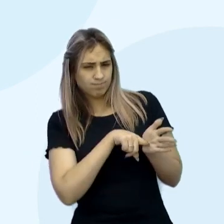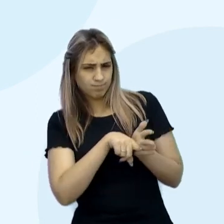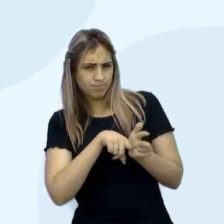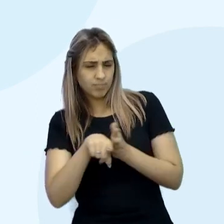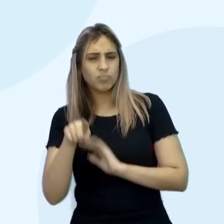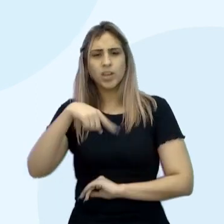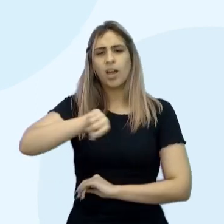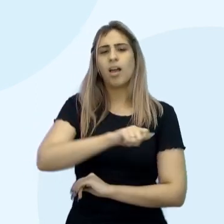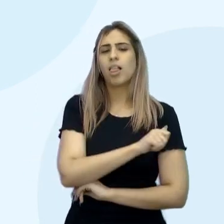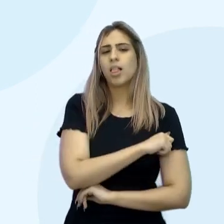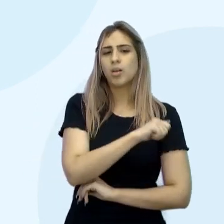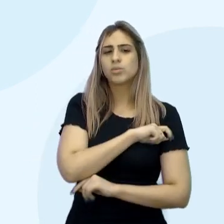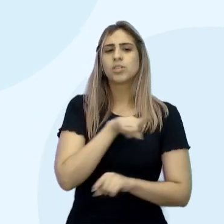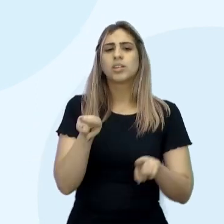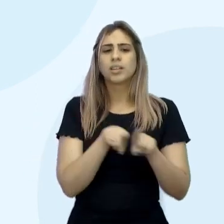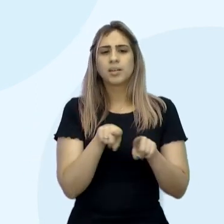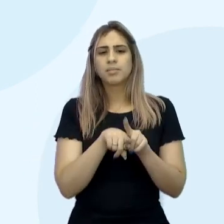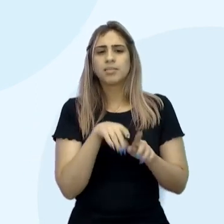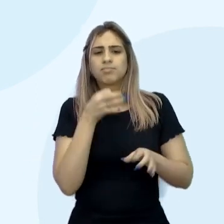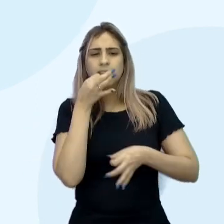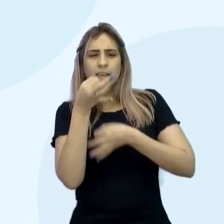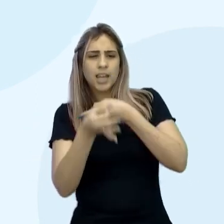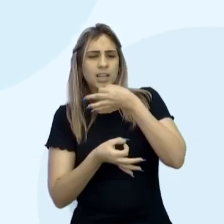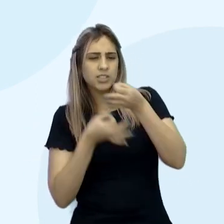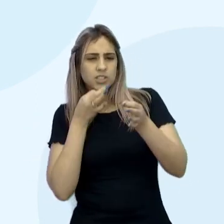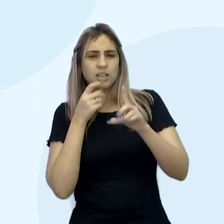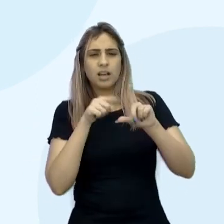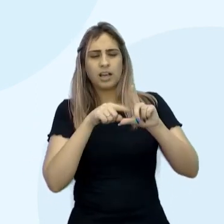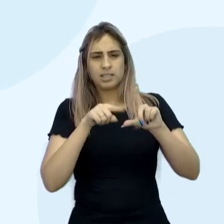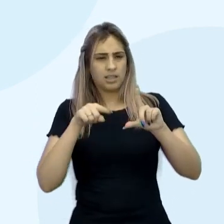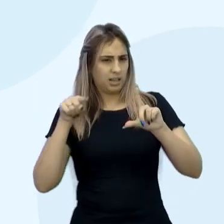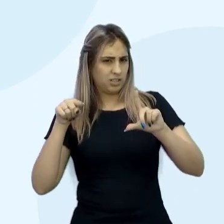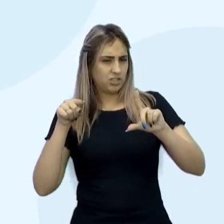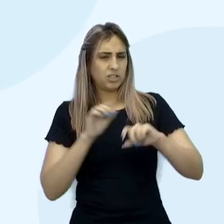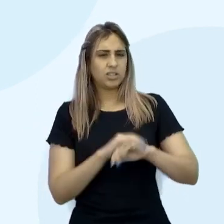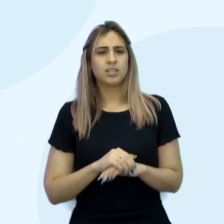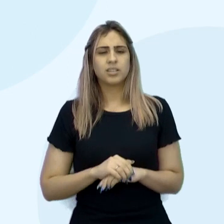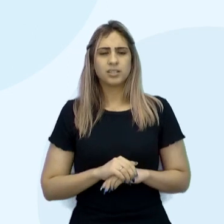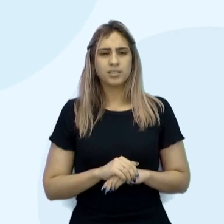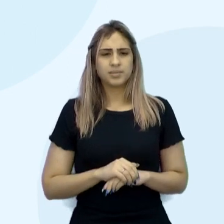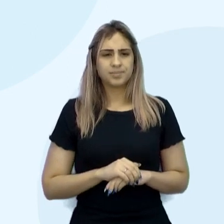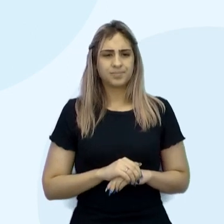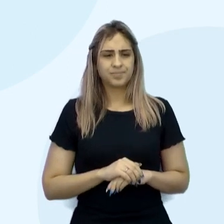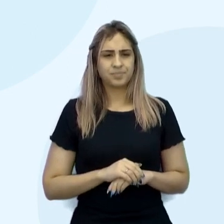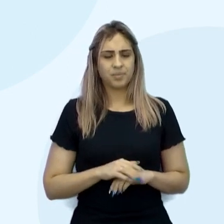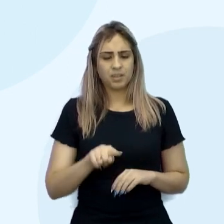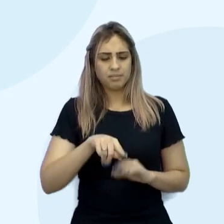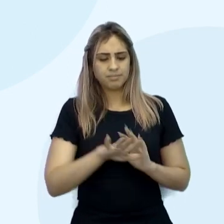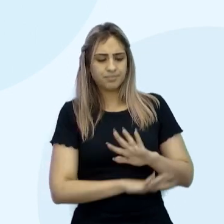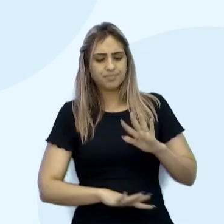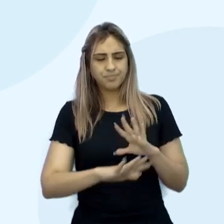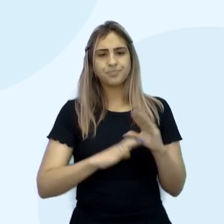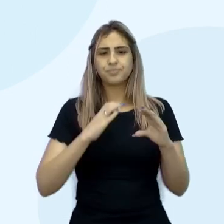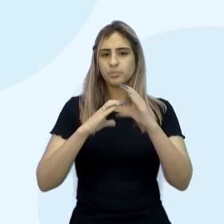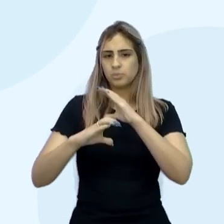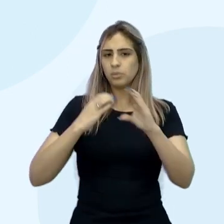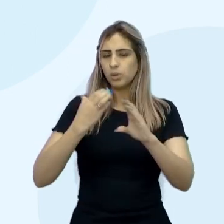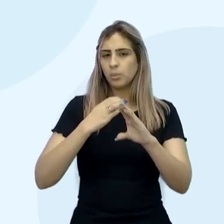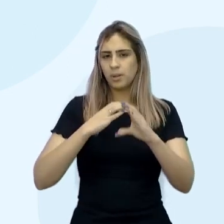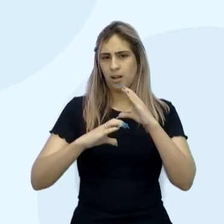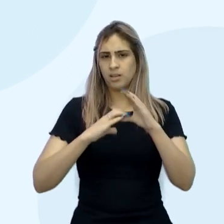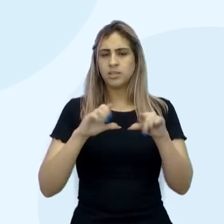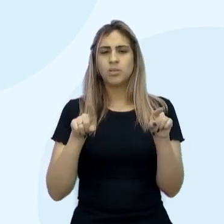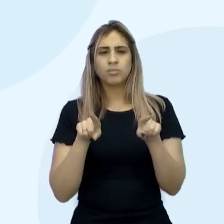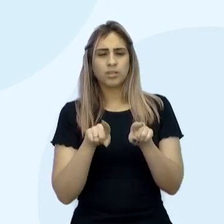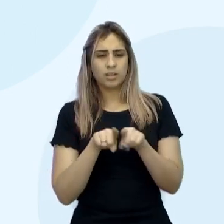nossos estudantes e analisam criticamente dados estatísticos difundidos aí pelos meios de comunicação.